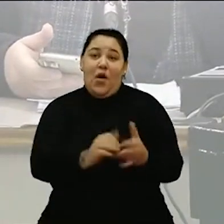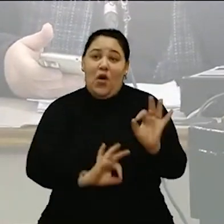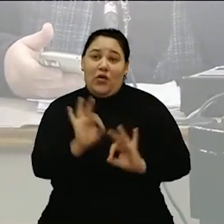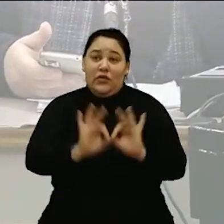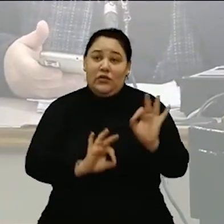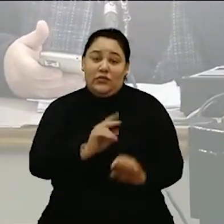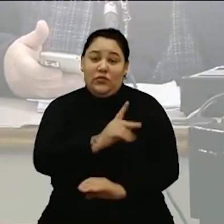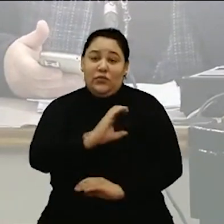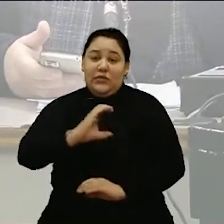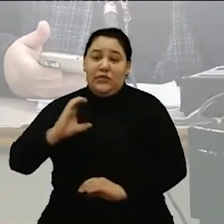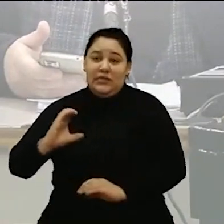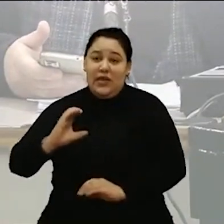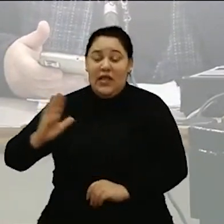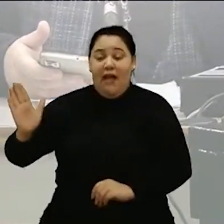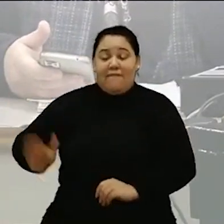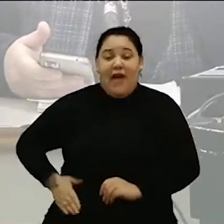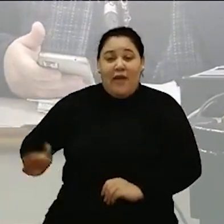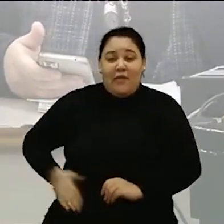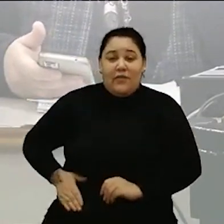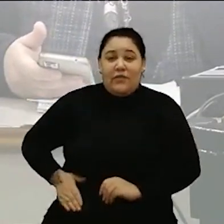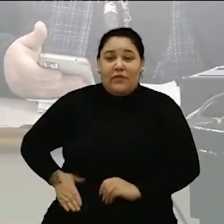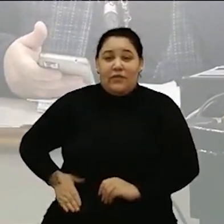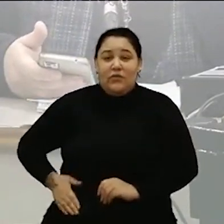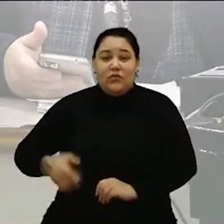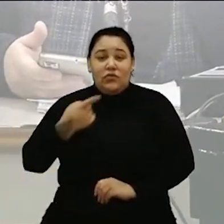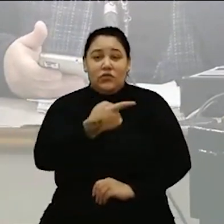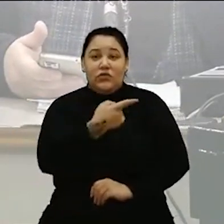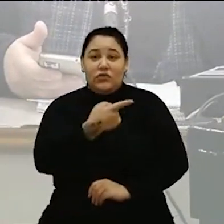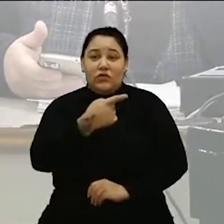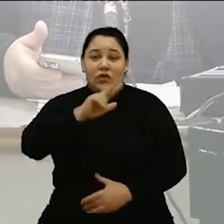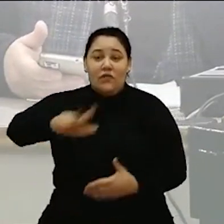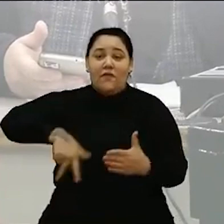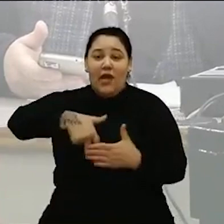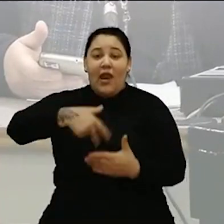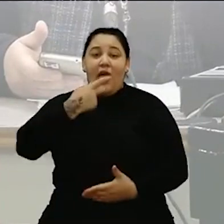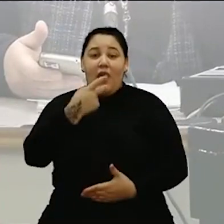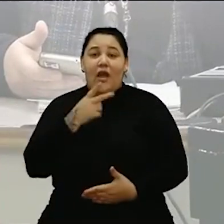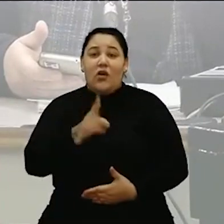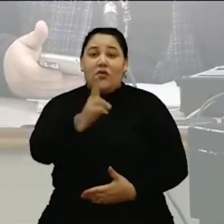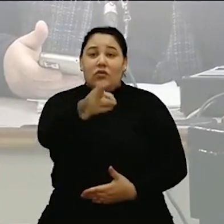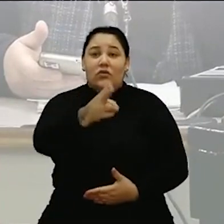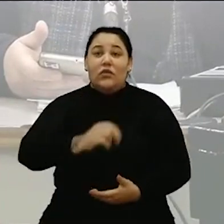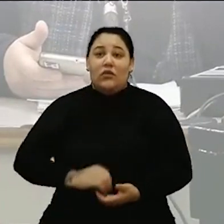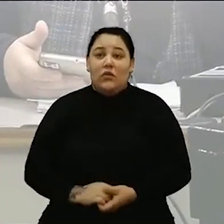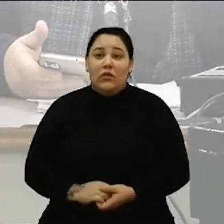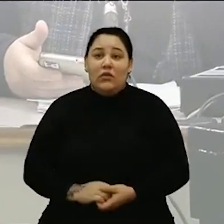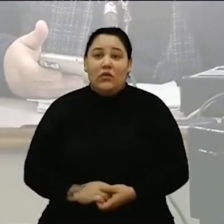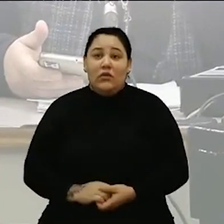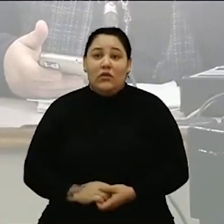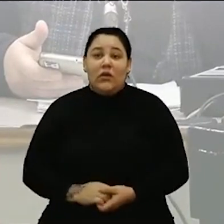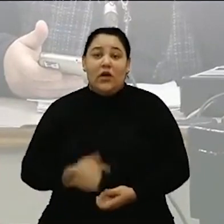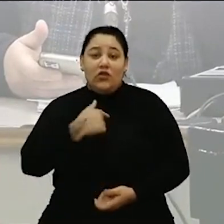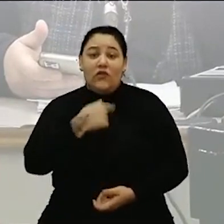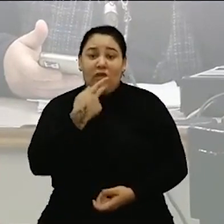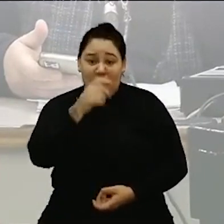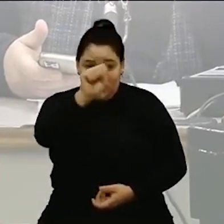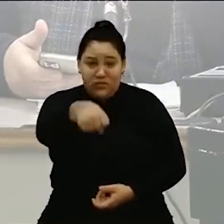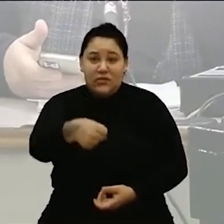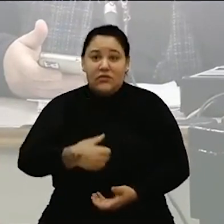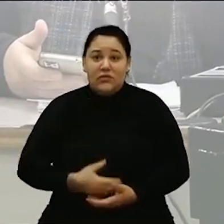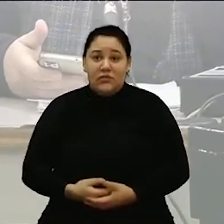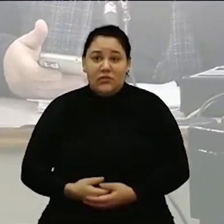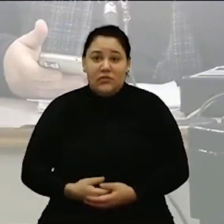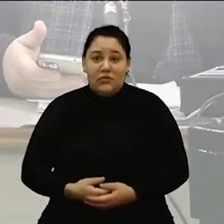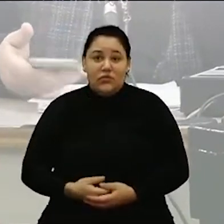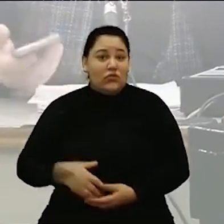PCC e da vagabundagem, o senhor sustente na tribuna isso. Está afirmando isso? Estou afirmando. O senhor não ouviu? O